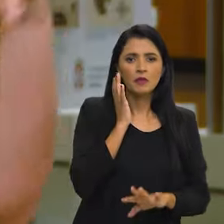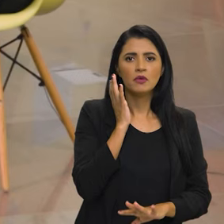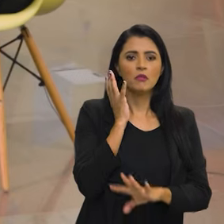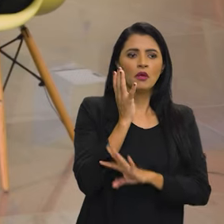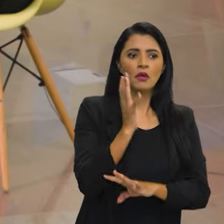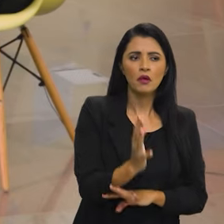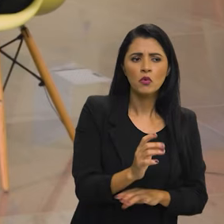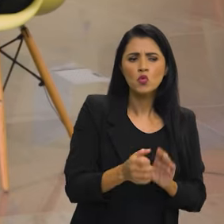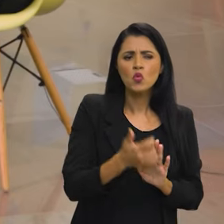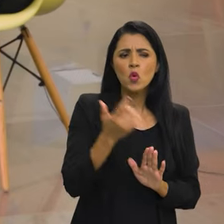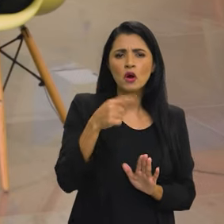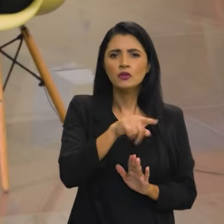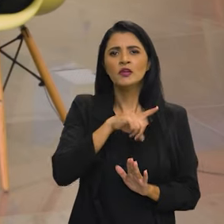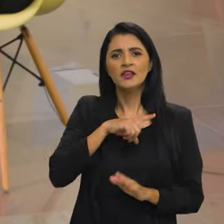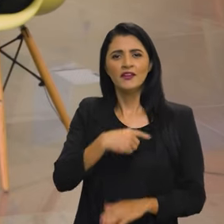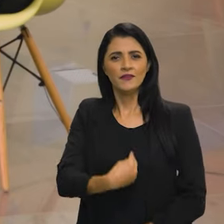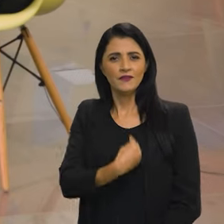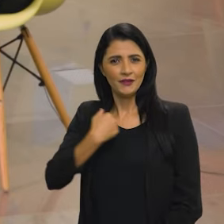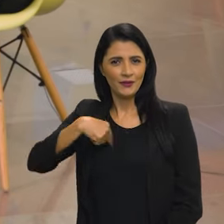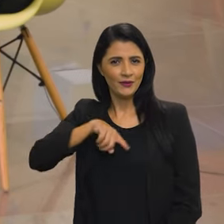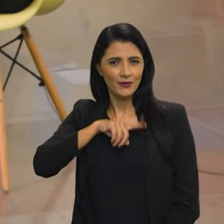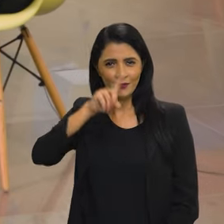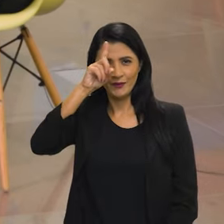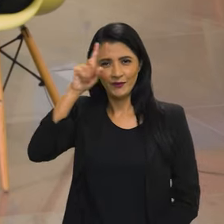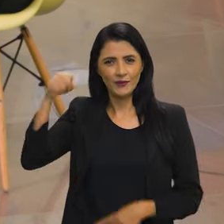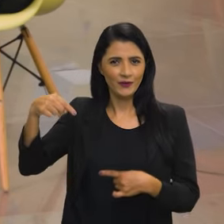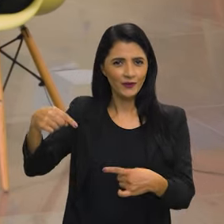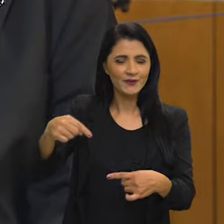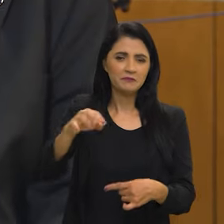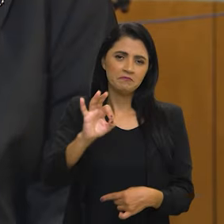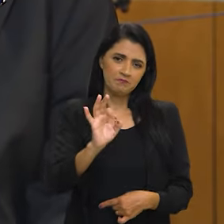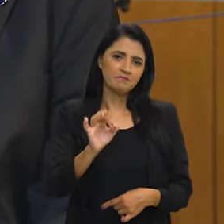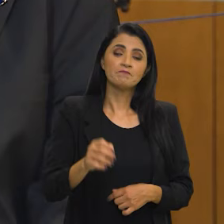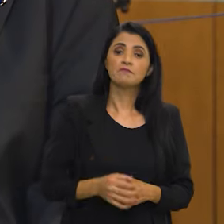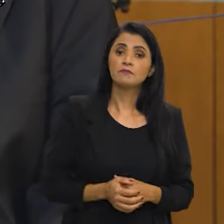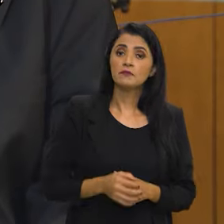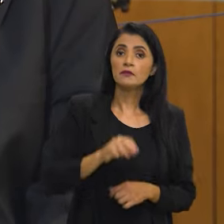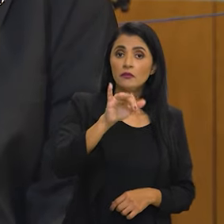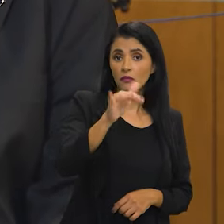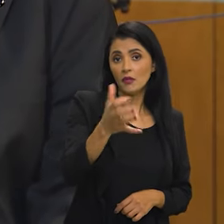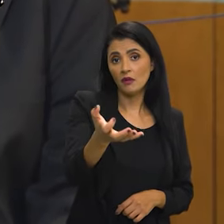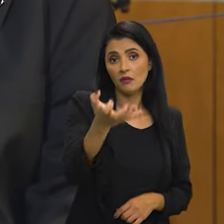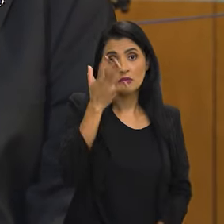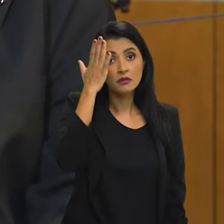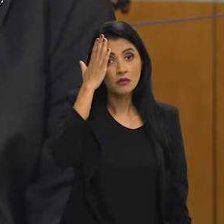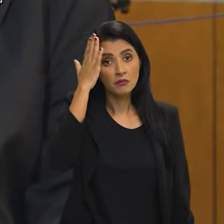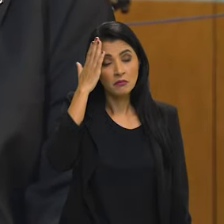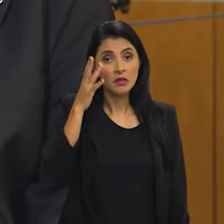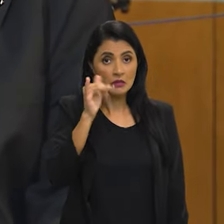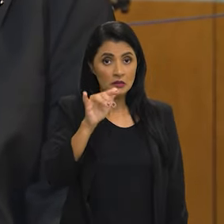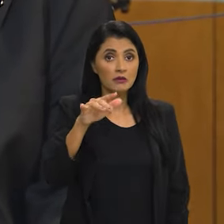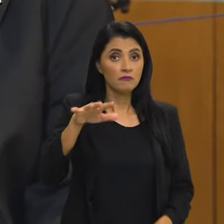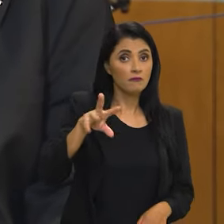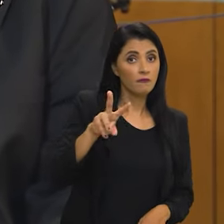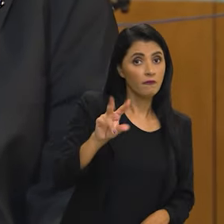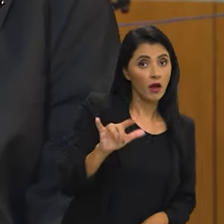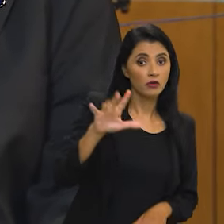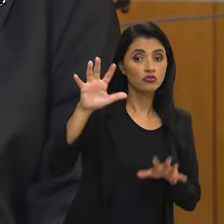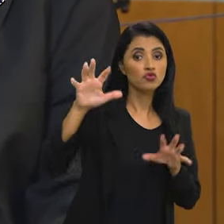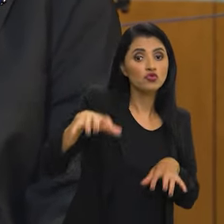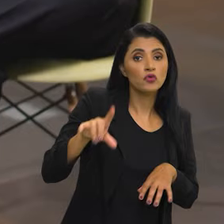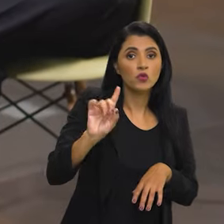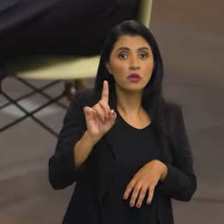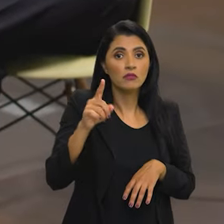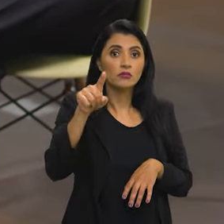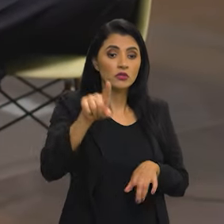e tudo mais, mas impacto aí na sua vida, no dia a dia. Se você quer saber se vai chover ou não